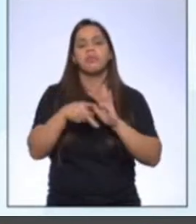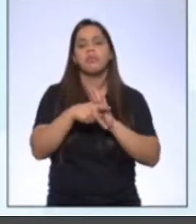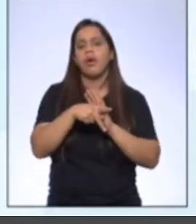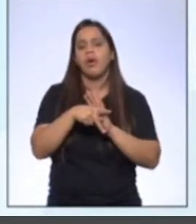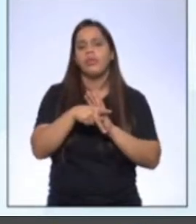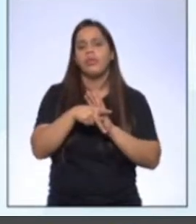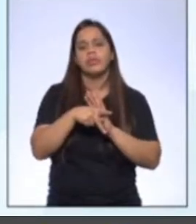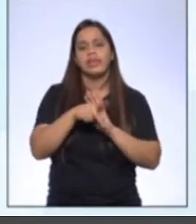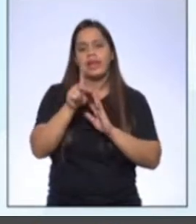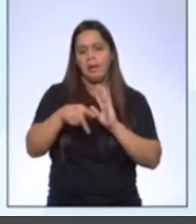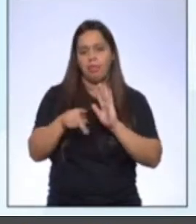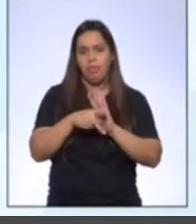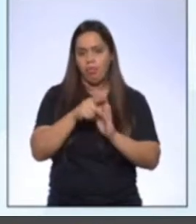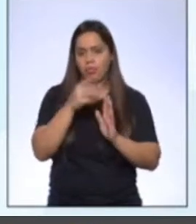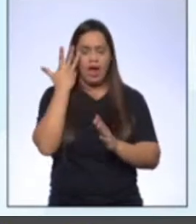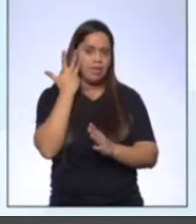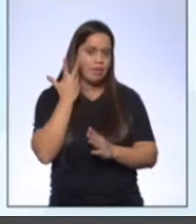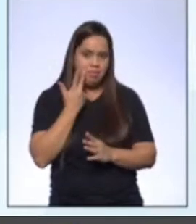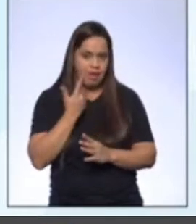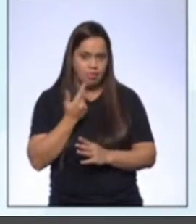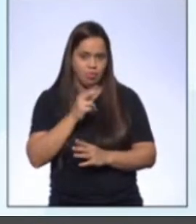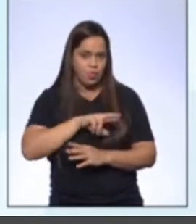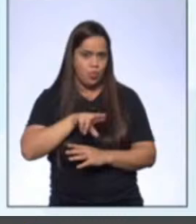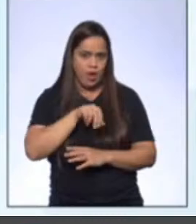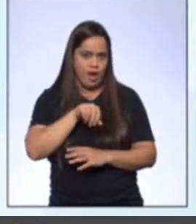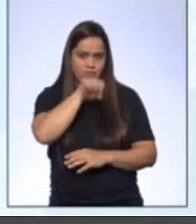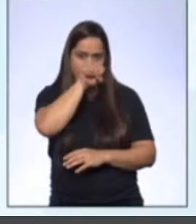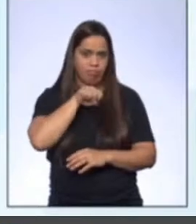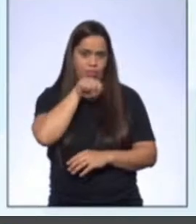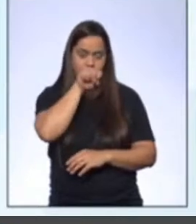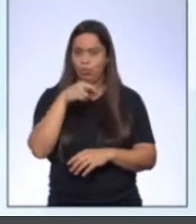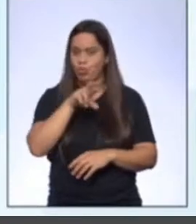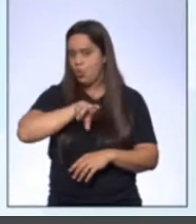bonito. Então, também não seria essa alternativa, não é?